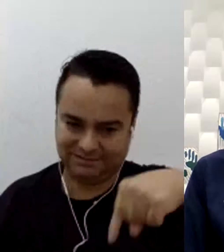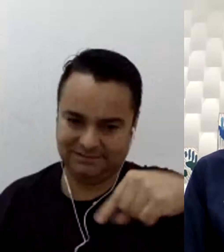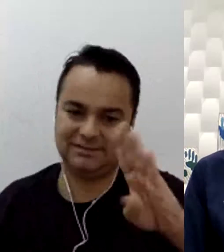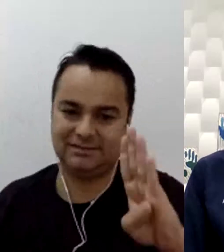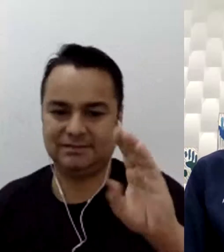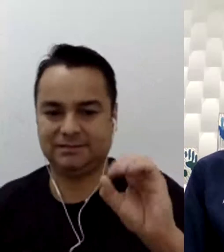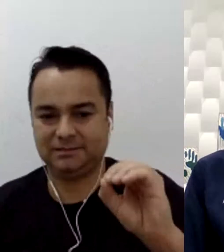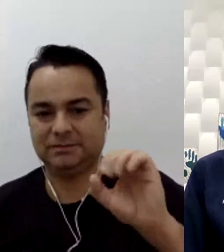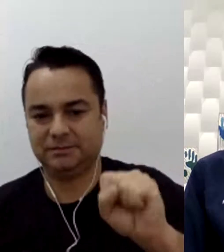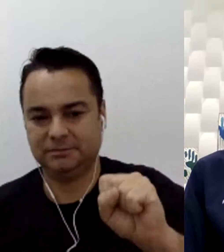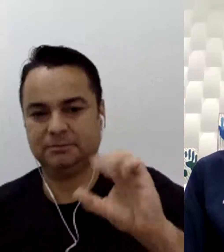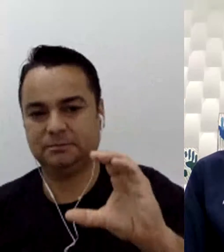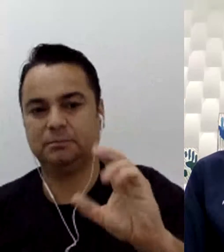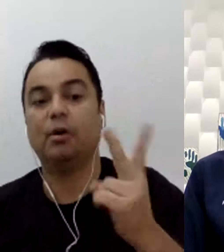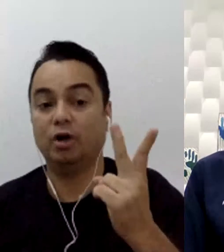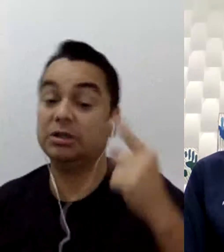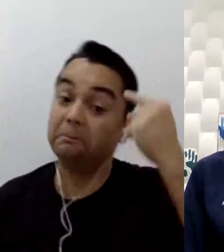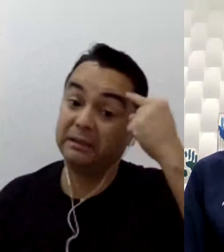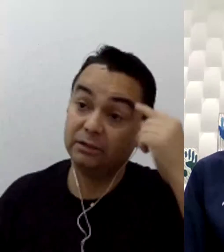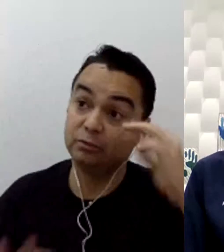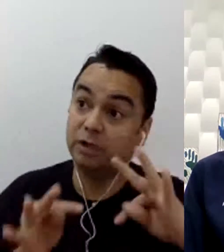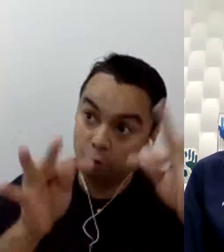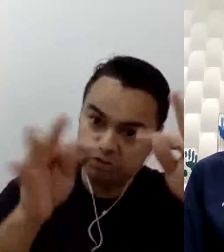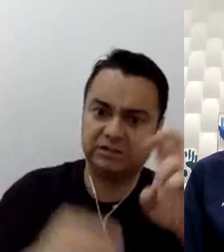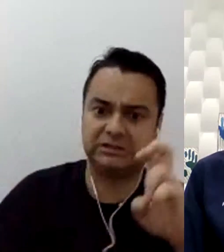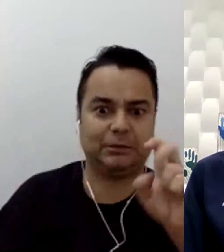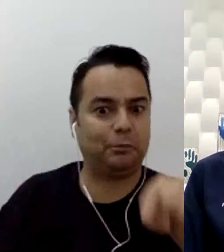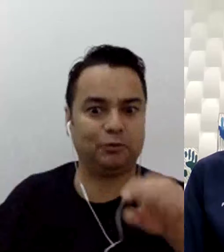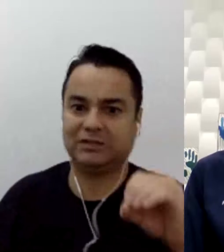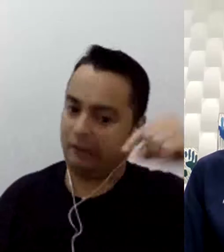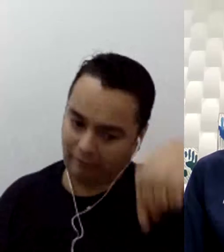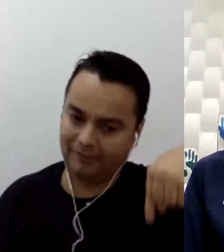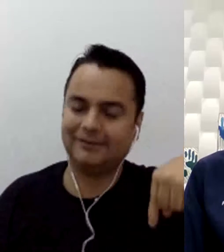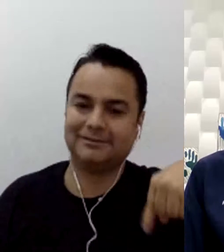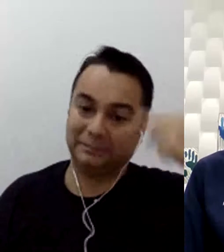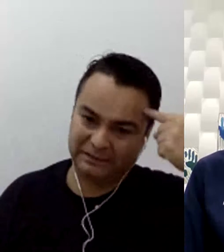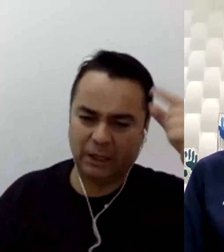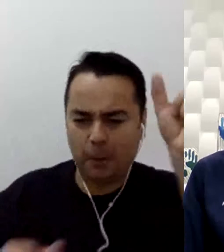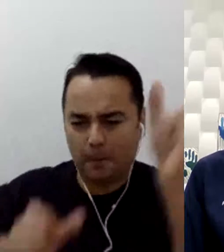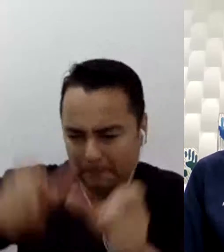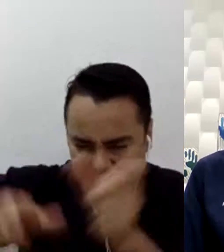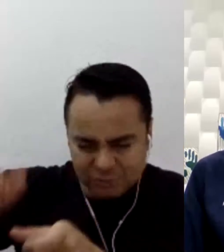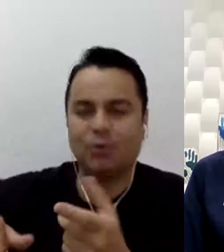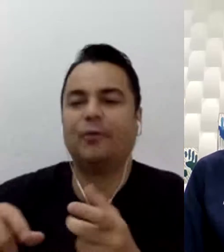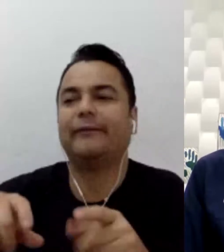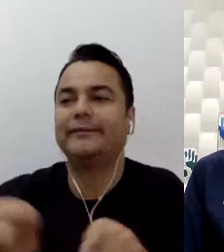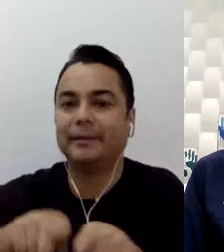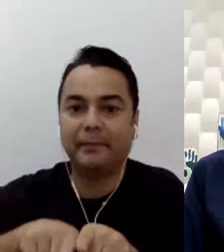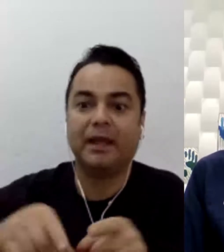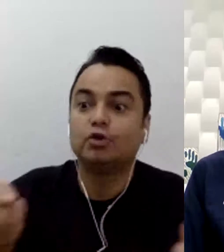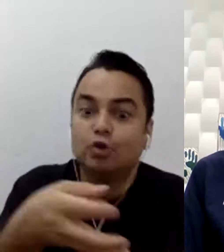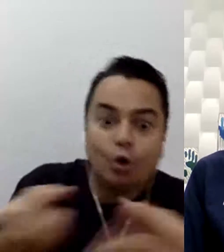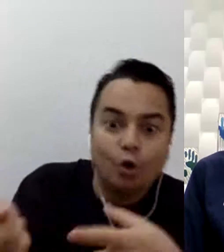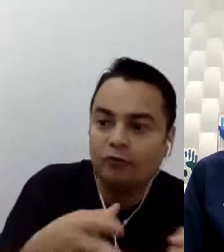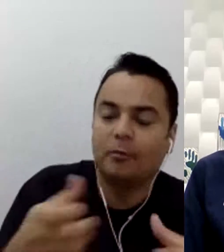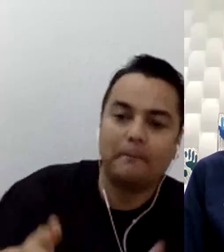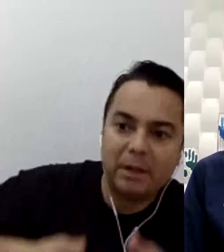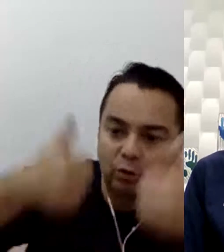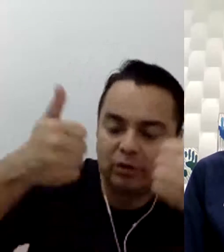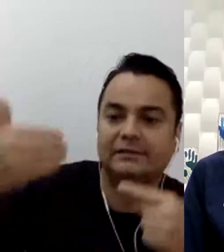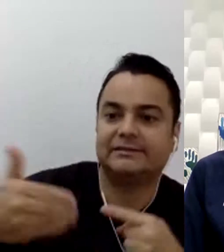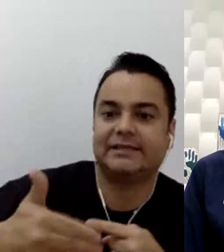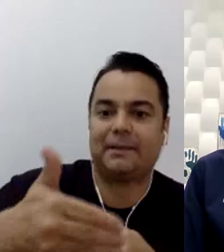né? 5.0, pensando em tecnologia, pensando em pessoas, pensando em foco, em direcionamento, tendências, melhorias contínuas